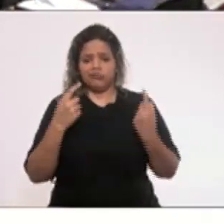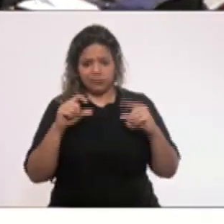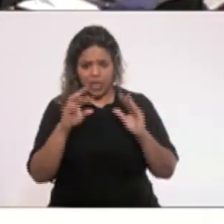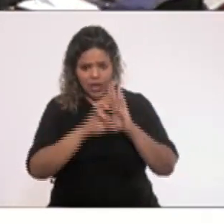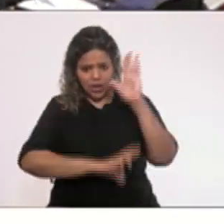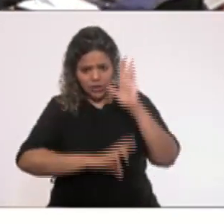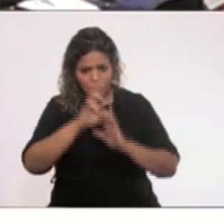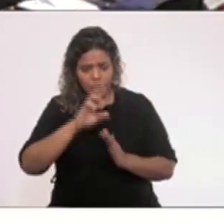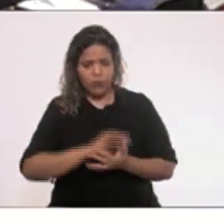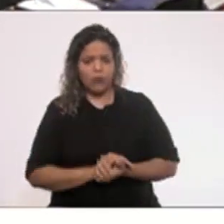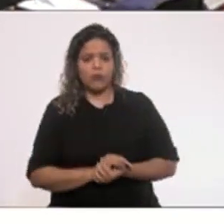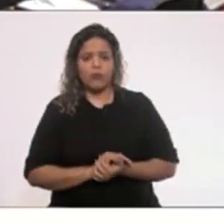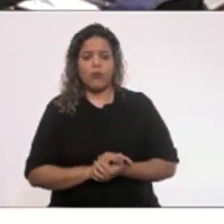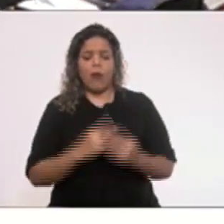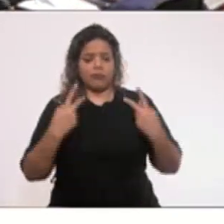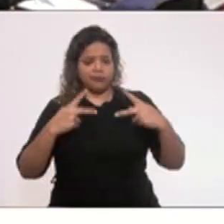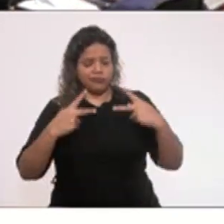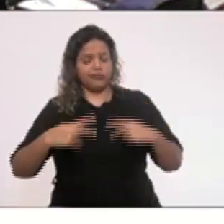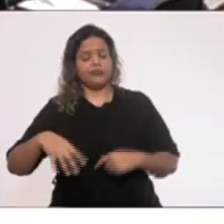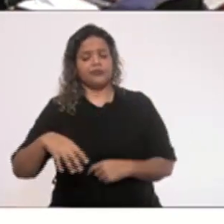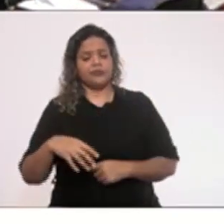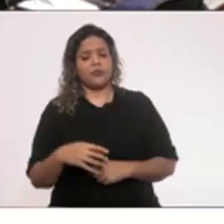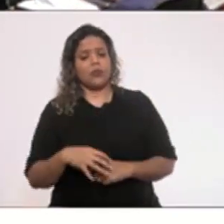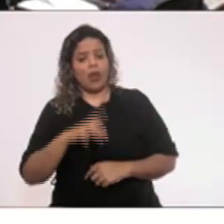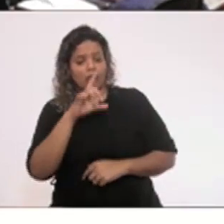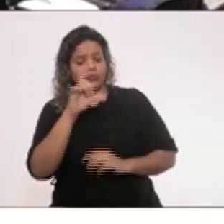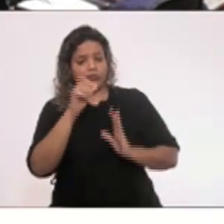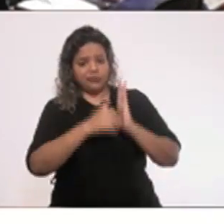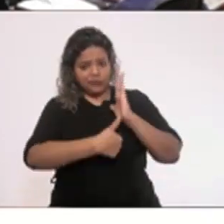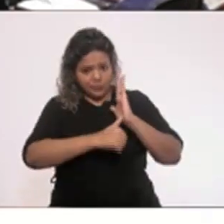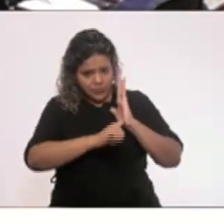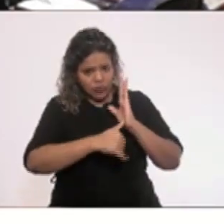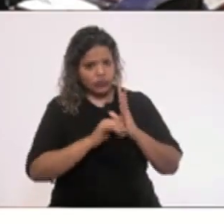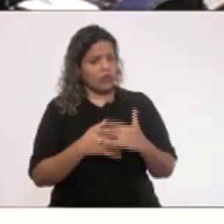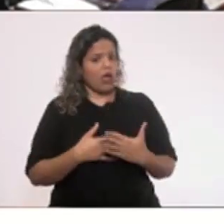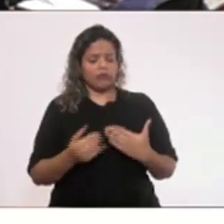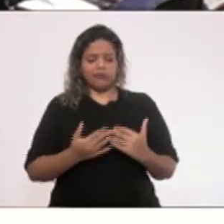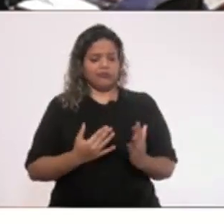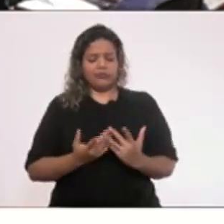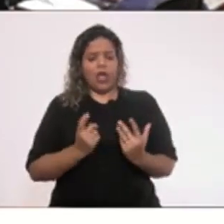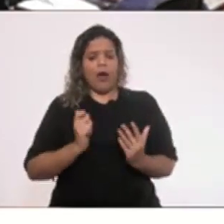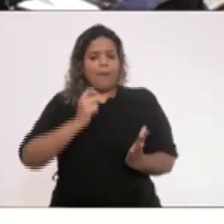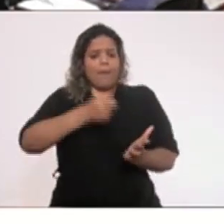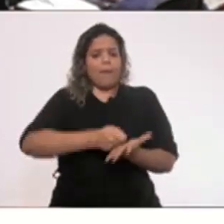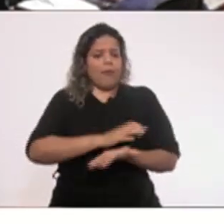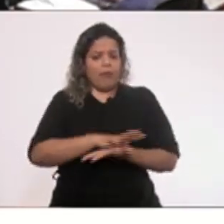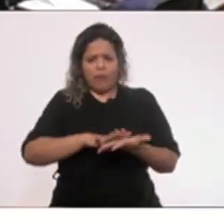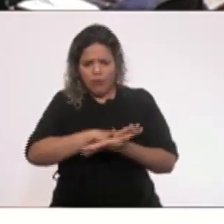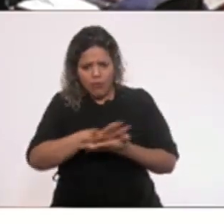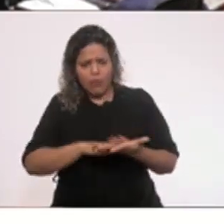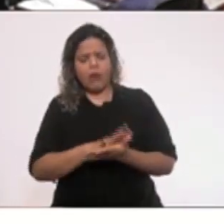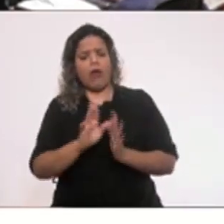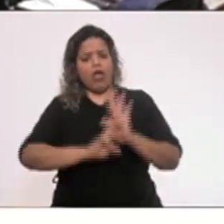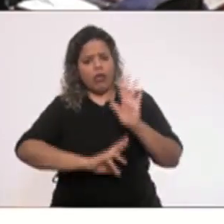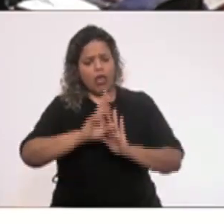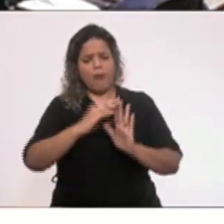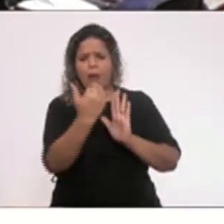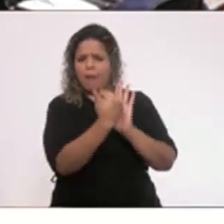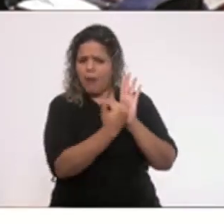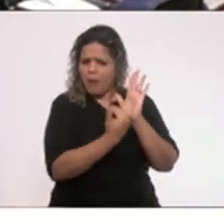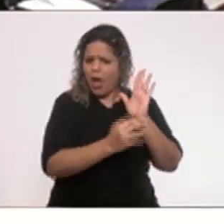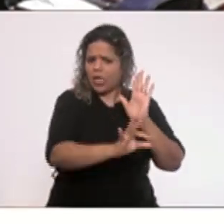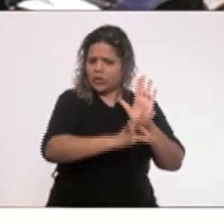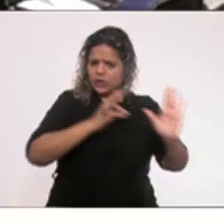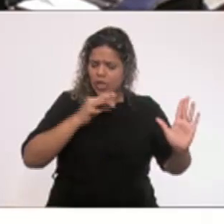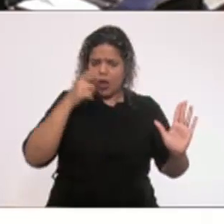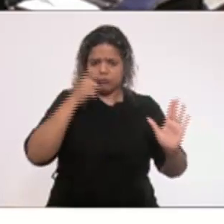redação. Parágrafo 1º. A carteira será expedida sem qualquer custo, por meio de requerimento devidamente preenchido e assinado